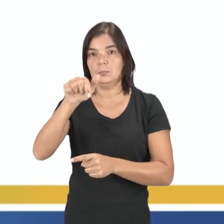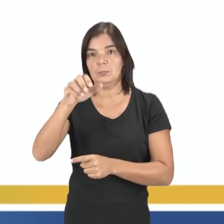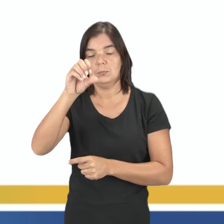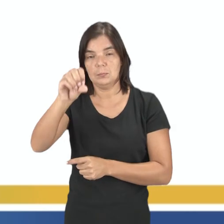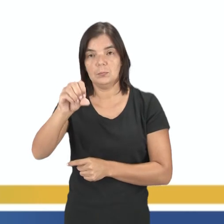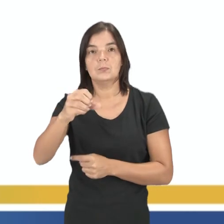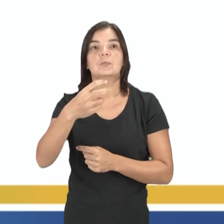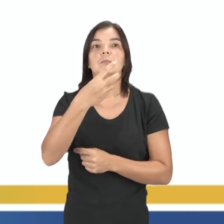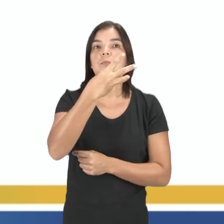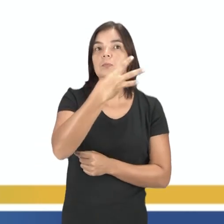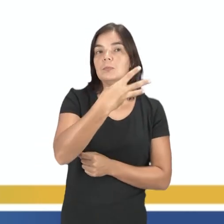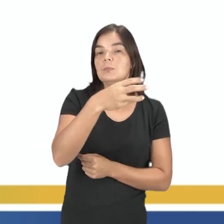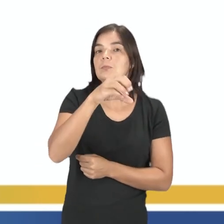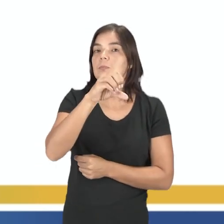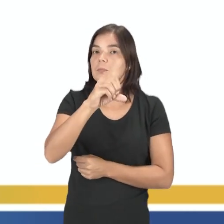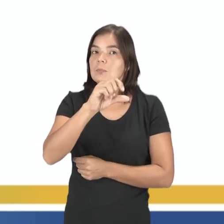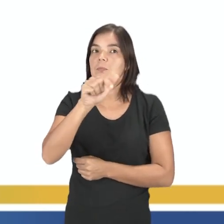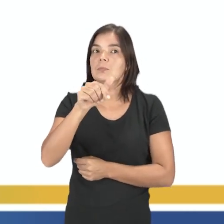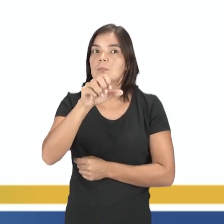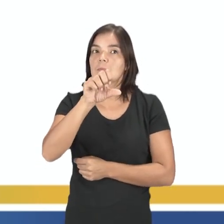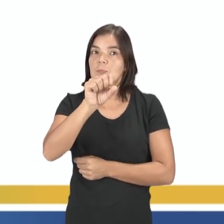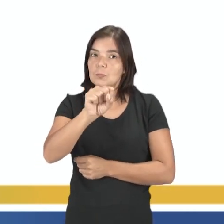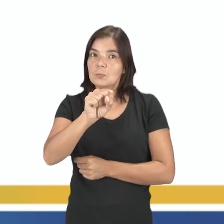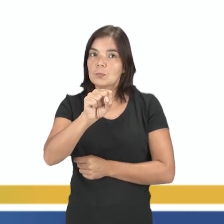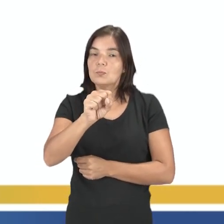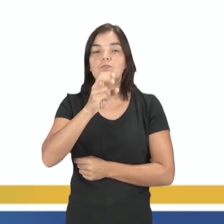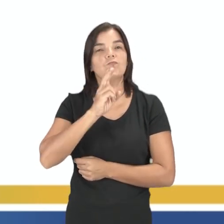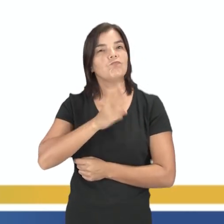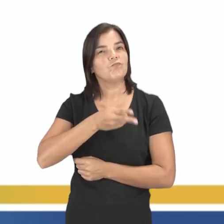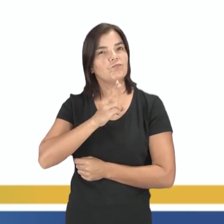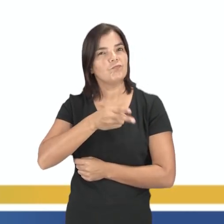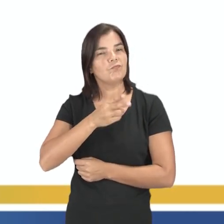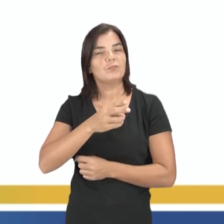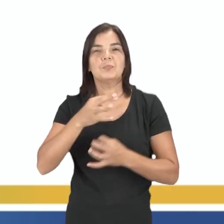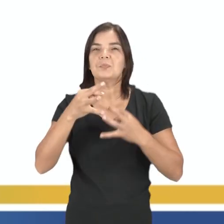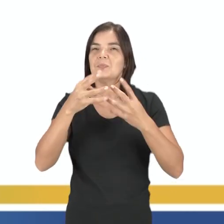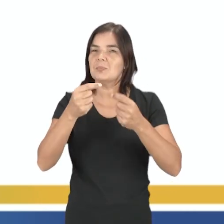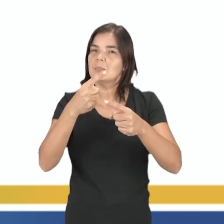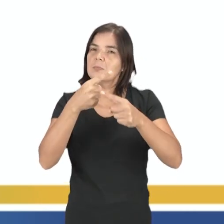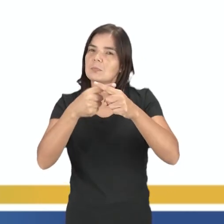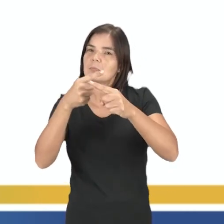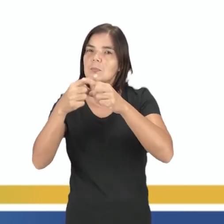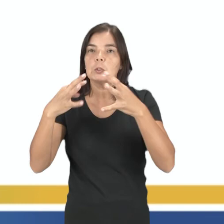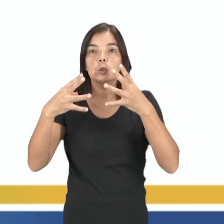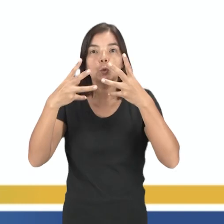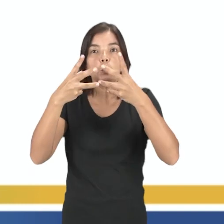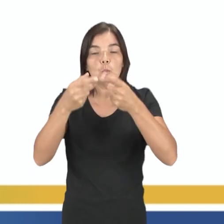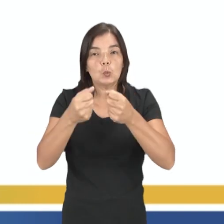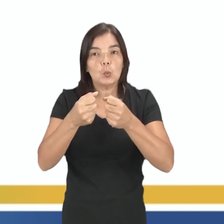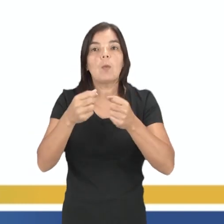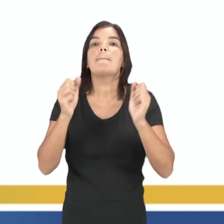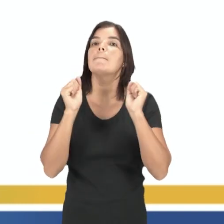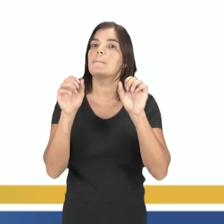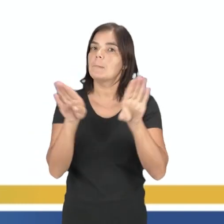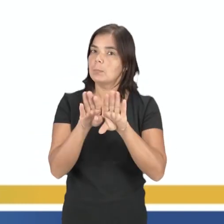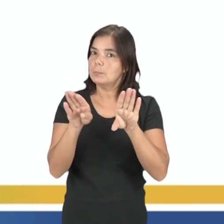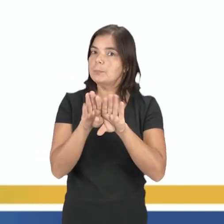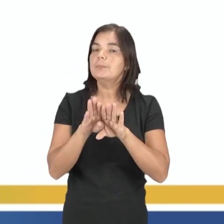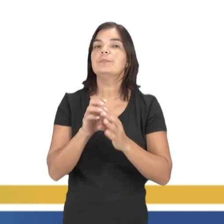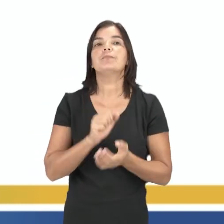dá 39,8. E eu mantive o 7. Se você quiser fazer multiplicando todos os números de uma vez, pode